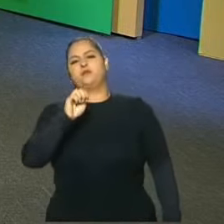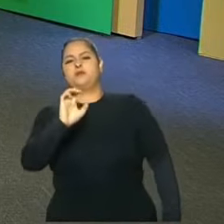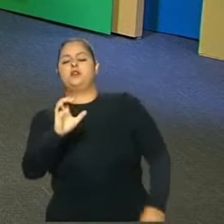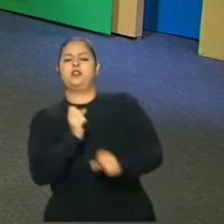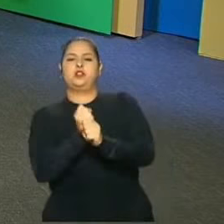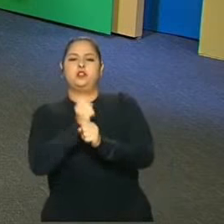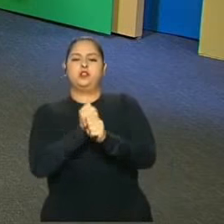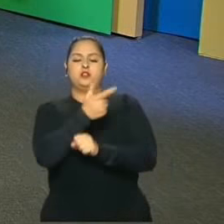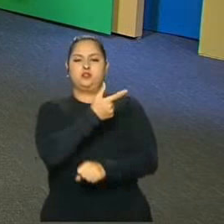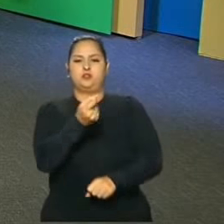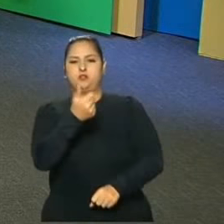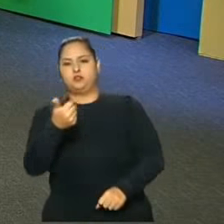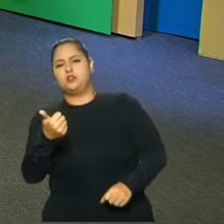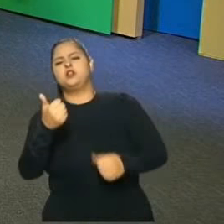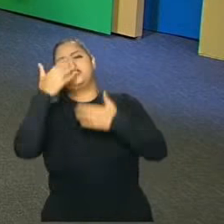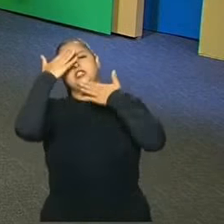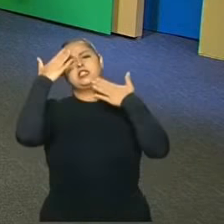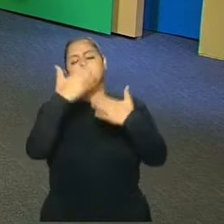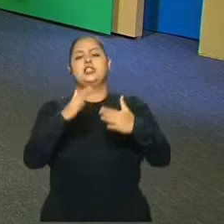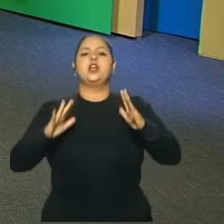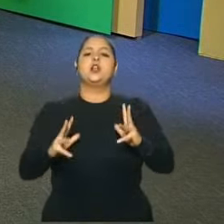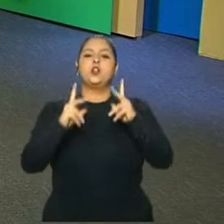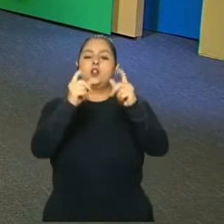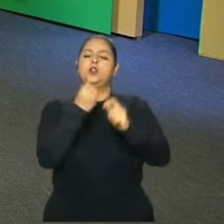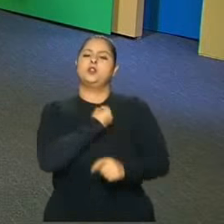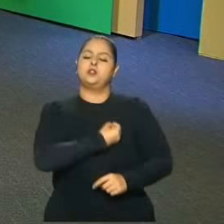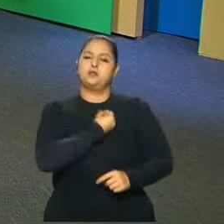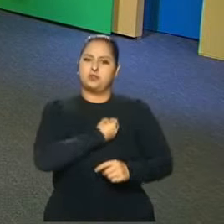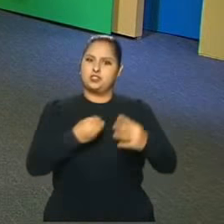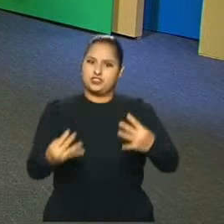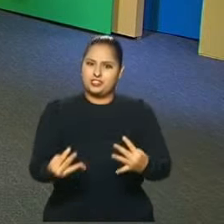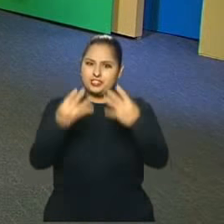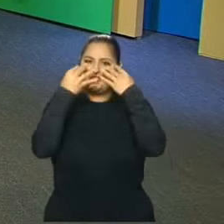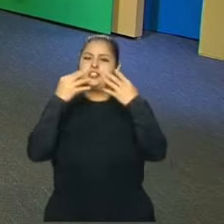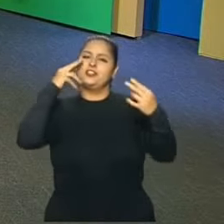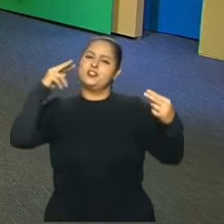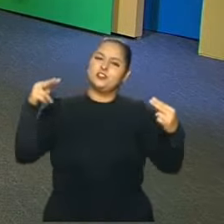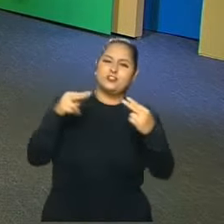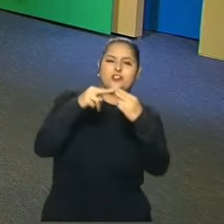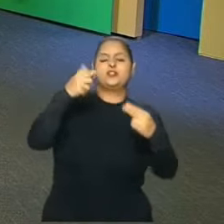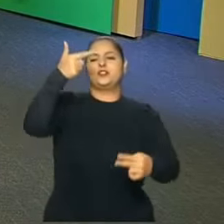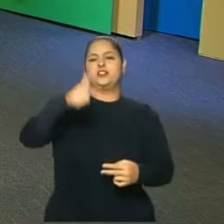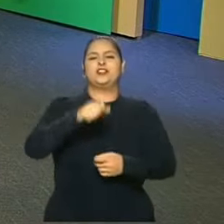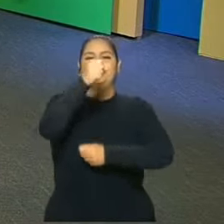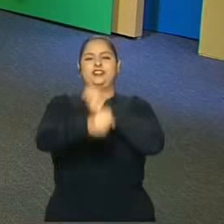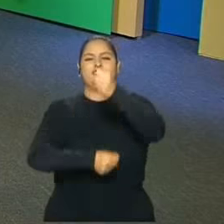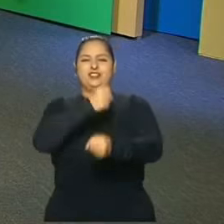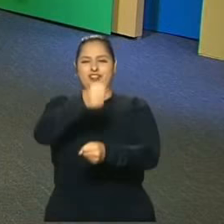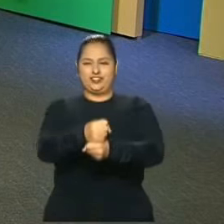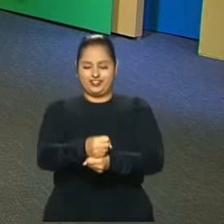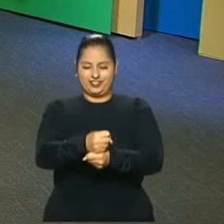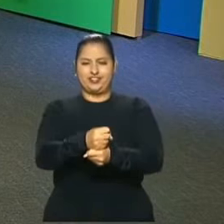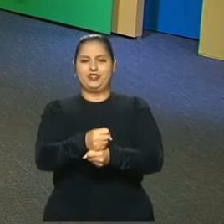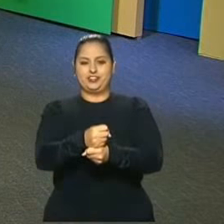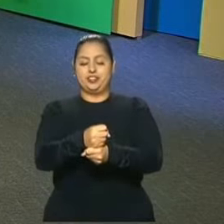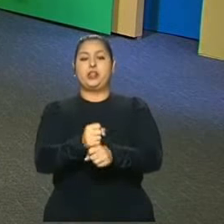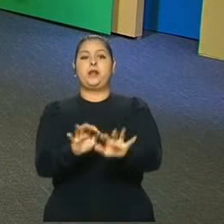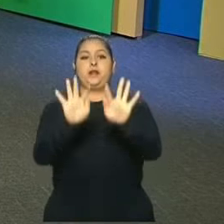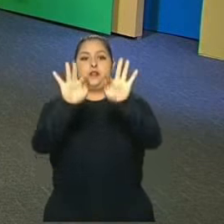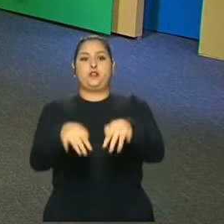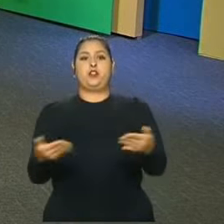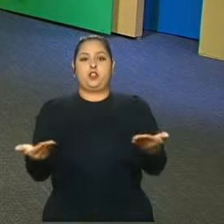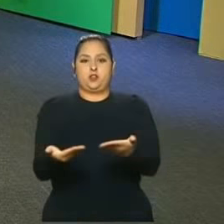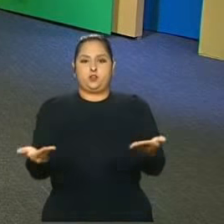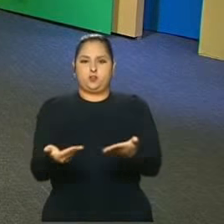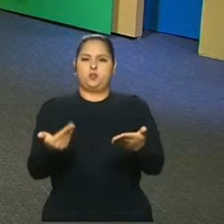2021. Agradecemos a todos a participação e audiência e nos vemos de novo no ano que vem. Isso aí. Para finalizar,